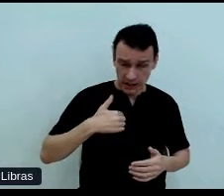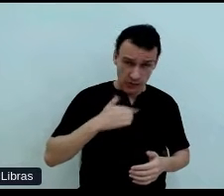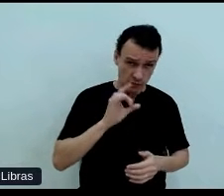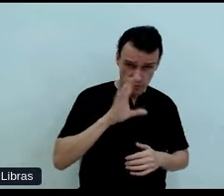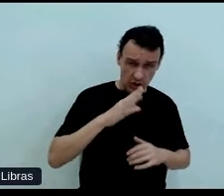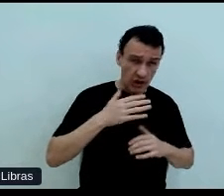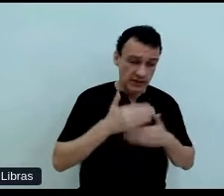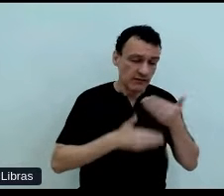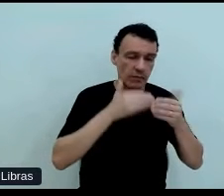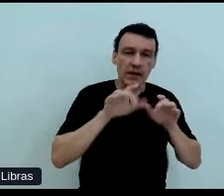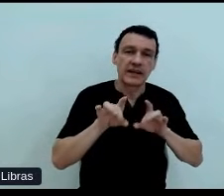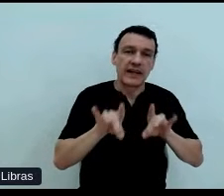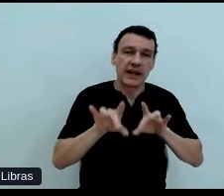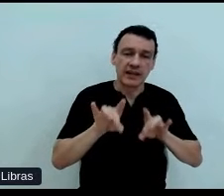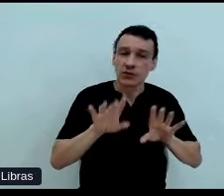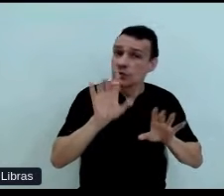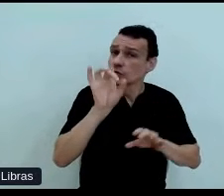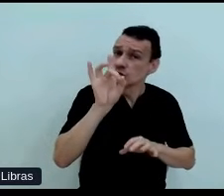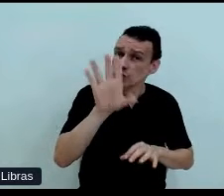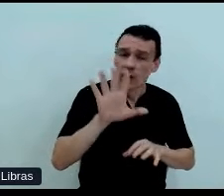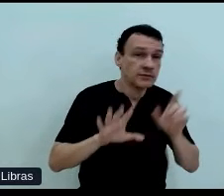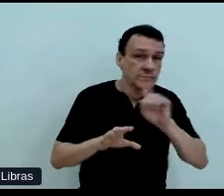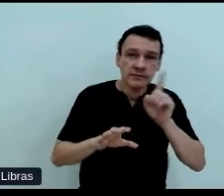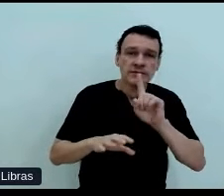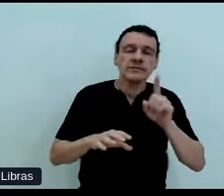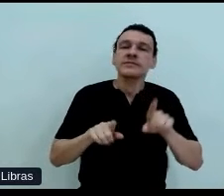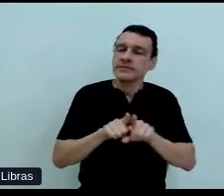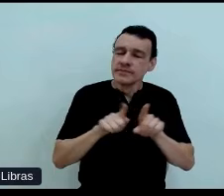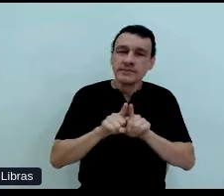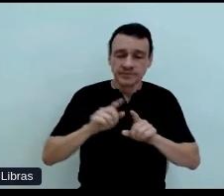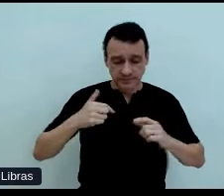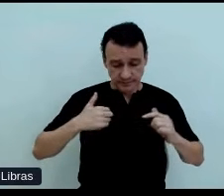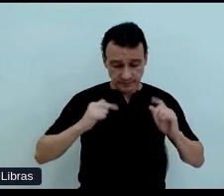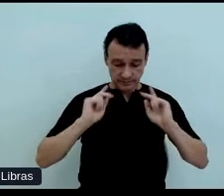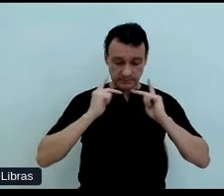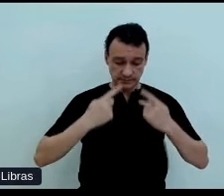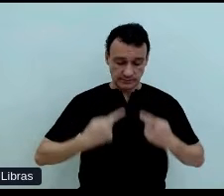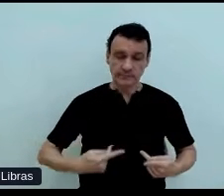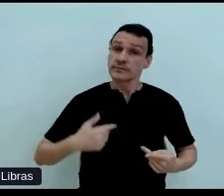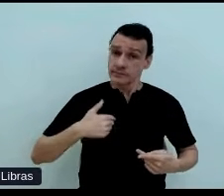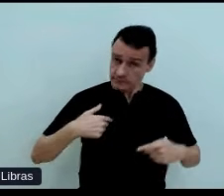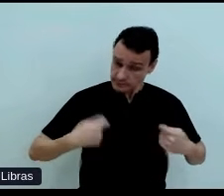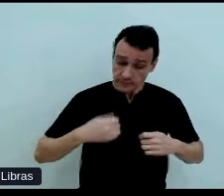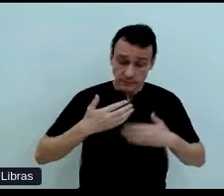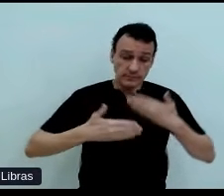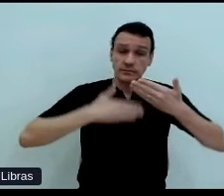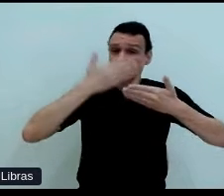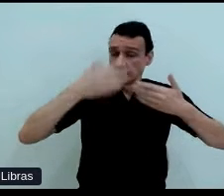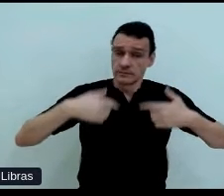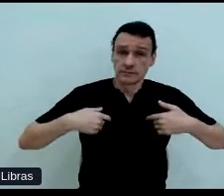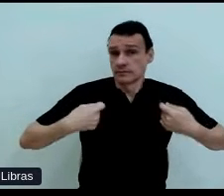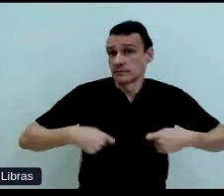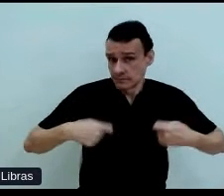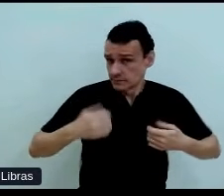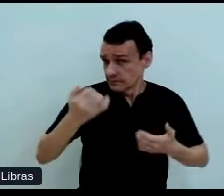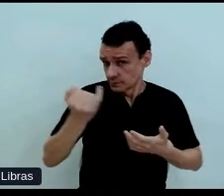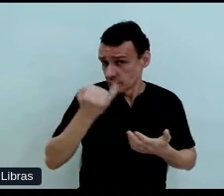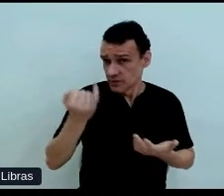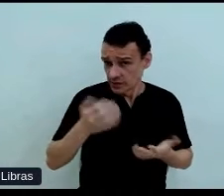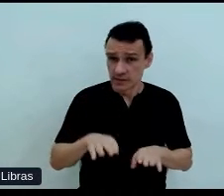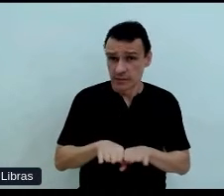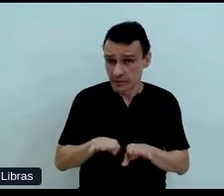mas o desenvolvimento como ser humano também, nesse mundo, ele é tão importante quanto, apesar